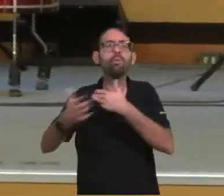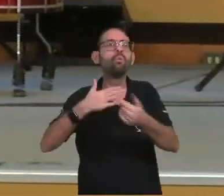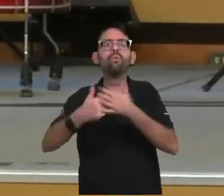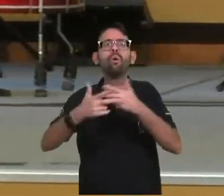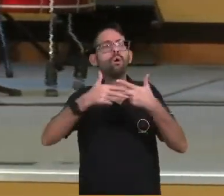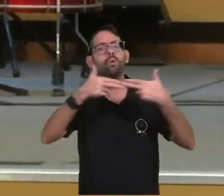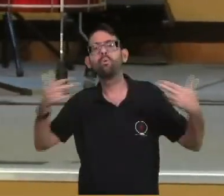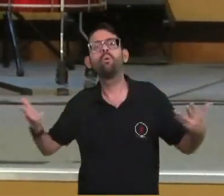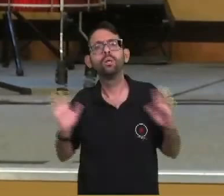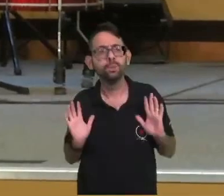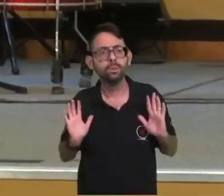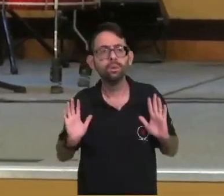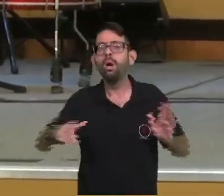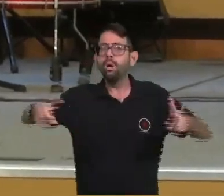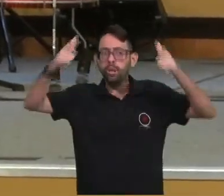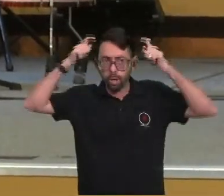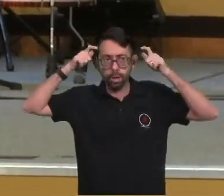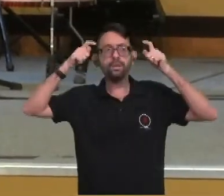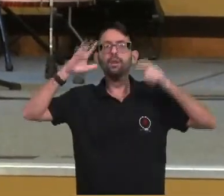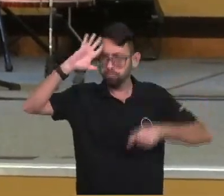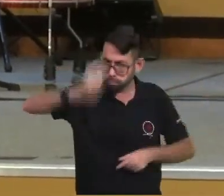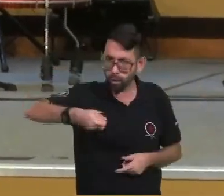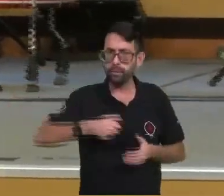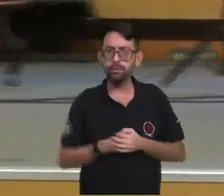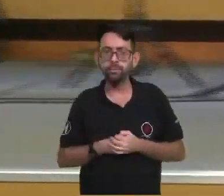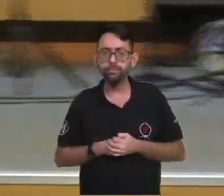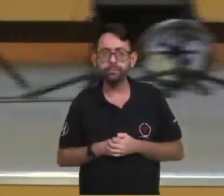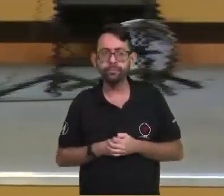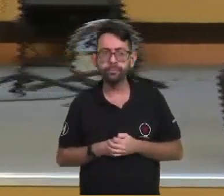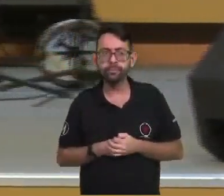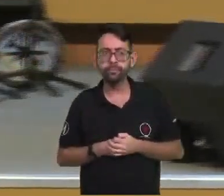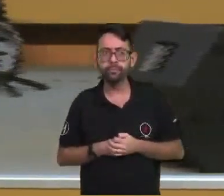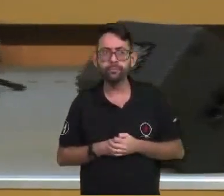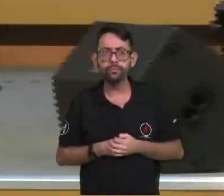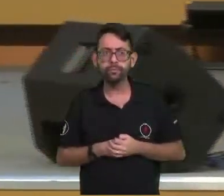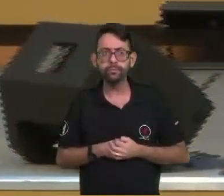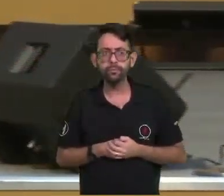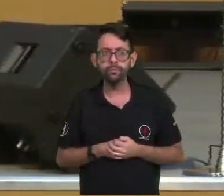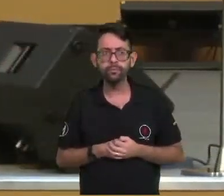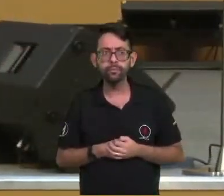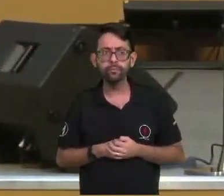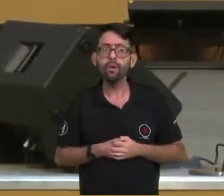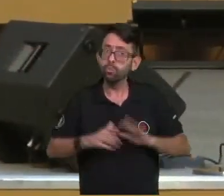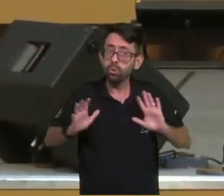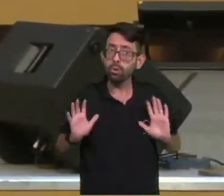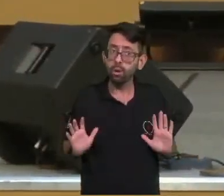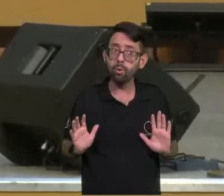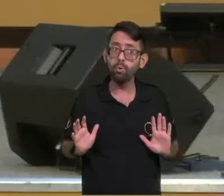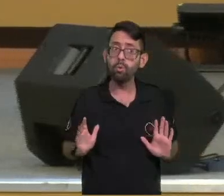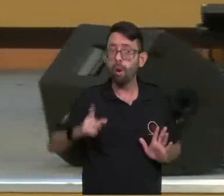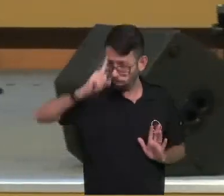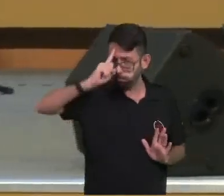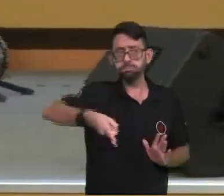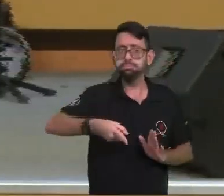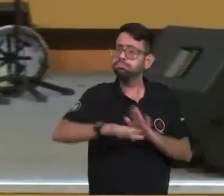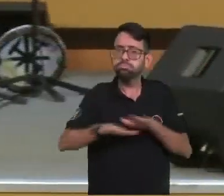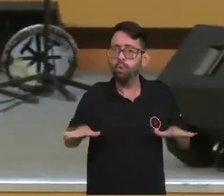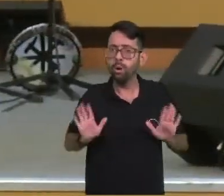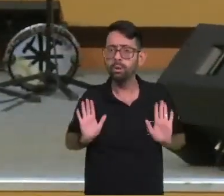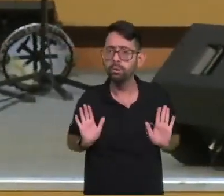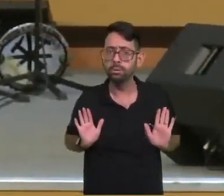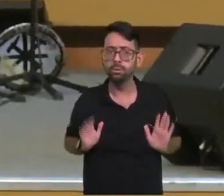está decidido. Ele falou, eu vou... Vamos pegando um gancho na canção. Eu vou arrebentar a boca.